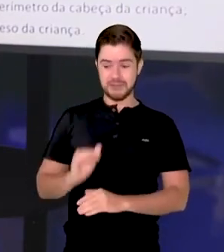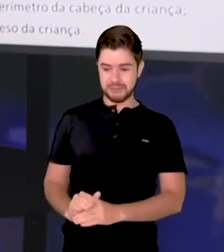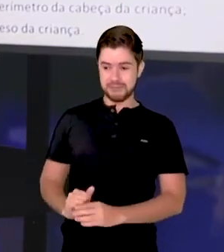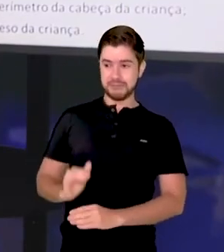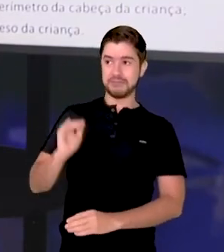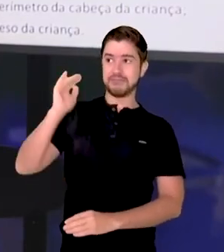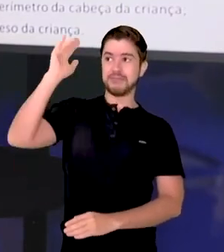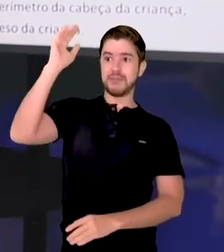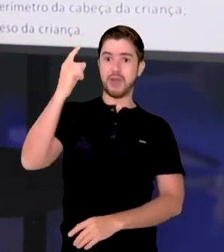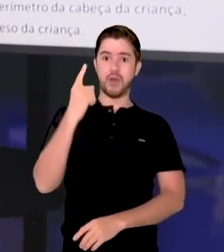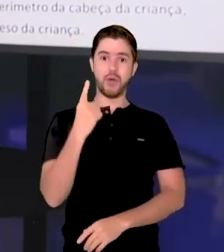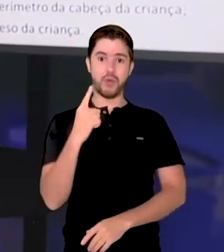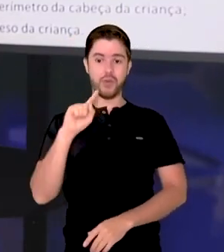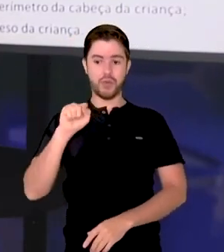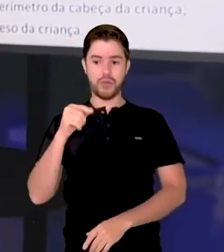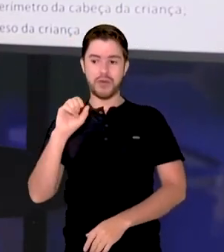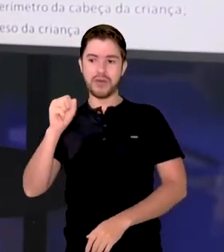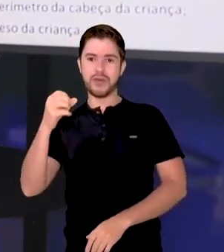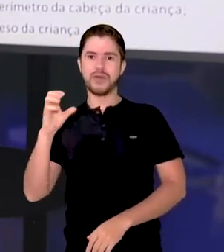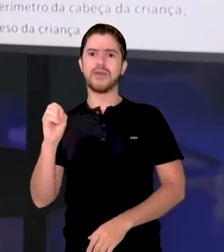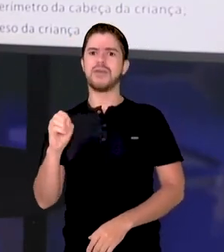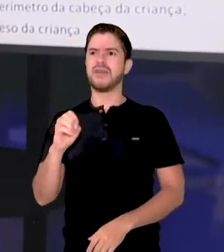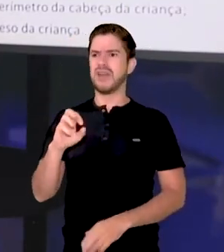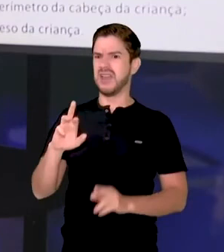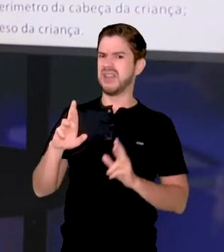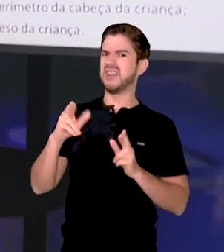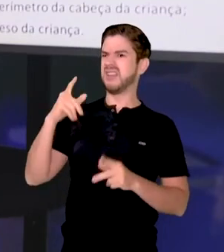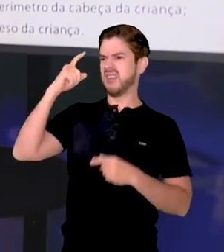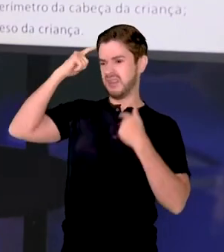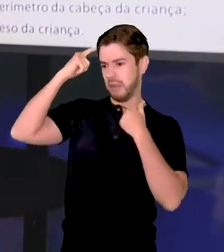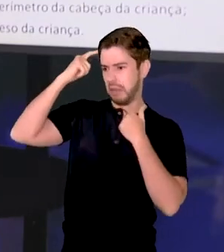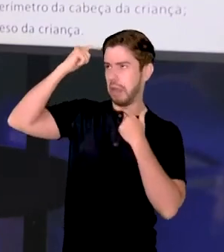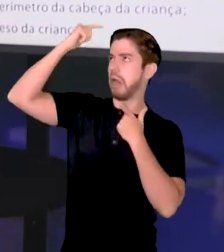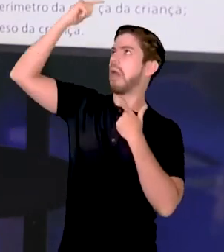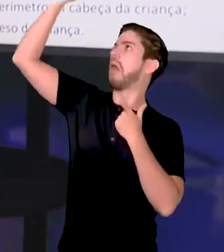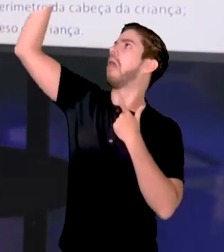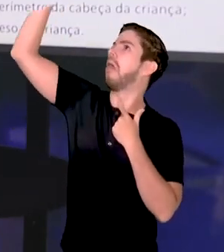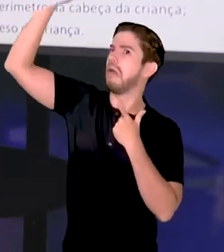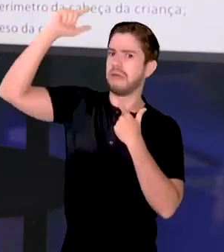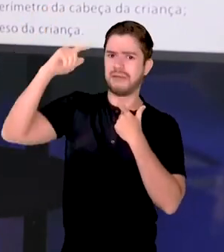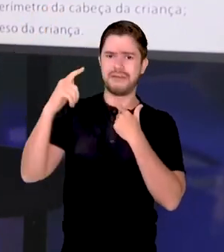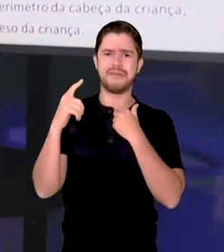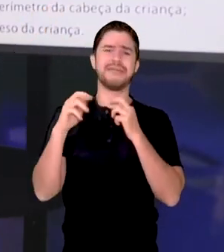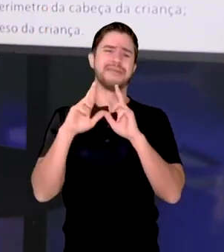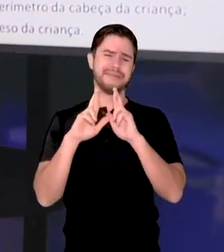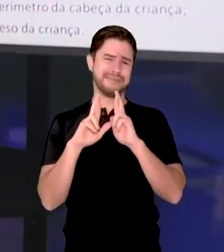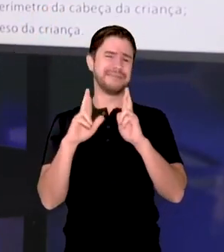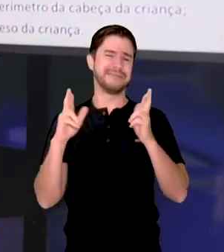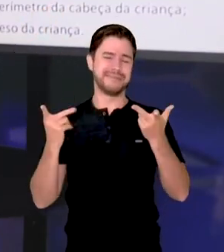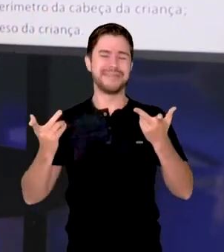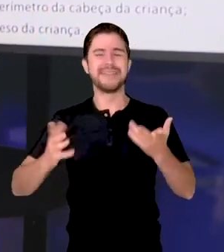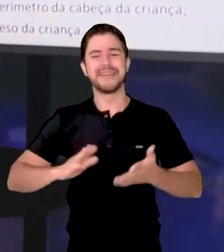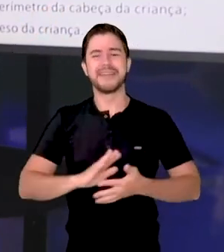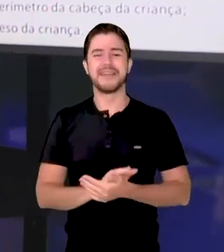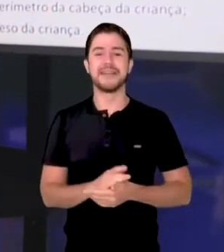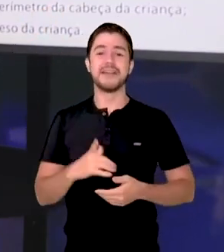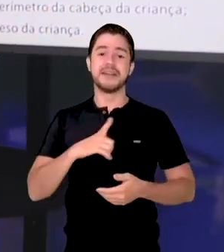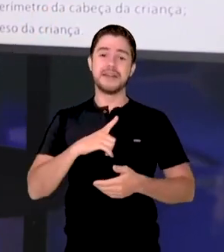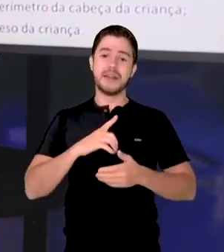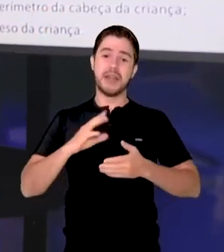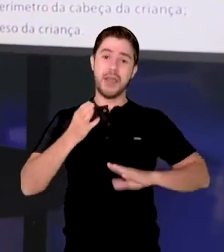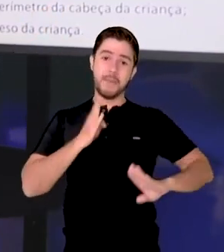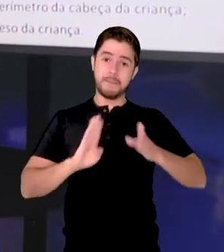Se eu tivesse mais um metro e oitenta de cabeça ser bem esquisito você não não é então existe uma parte da